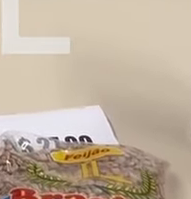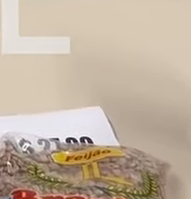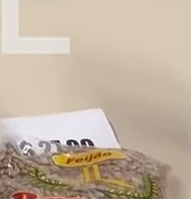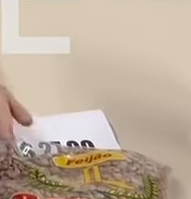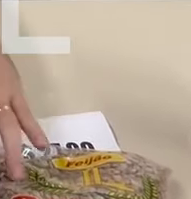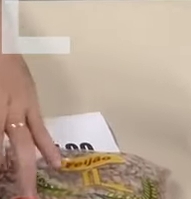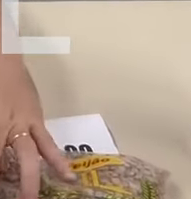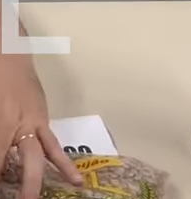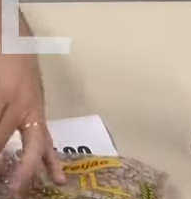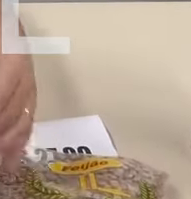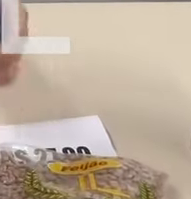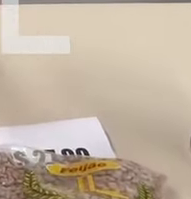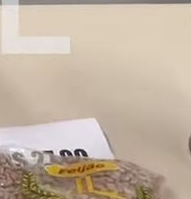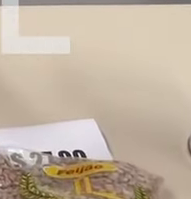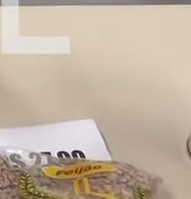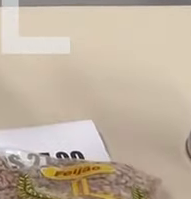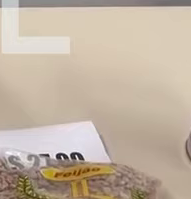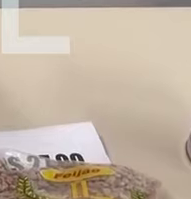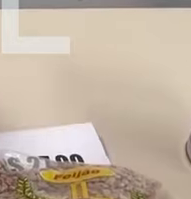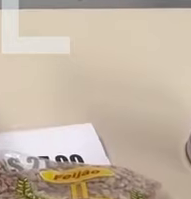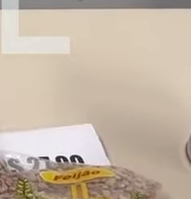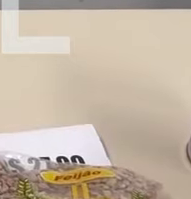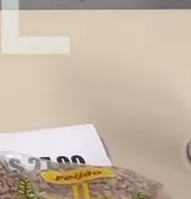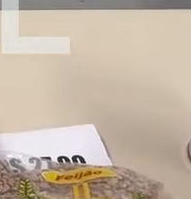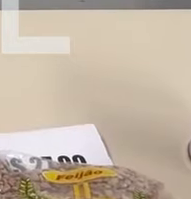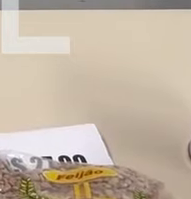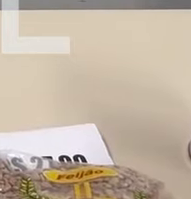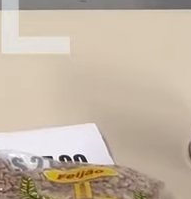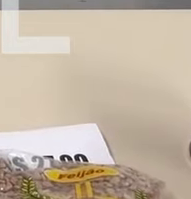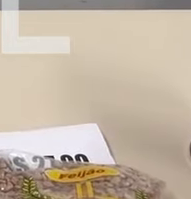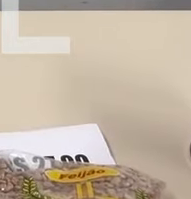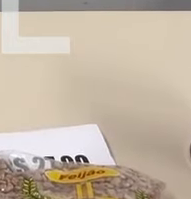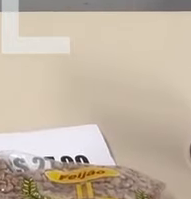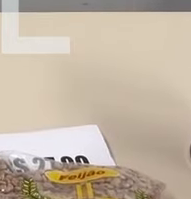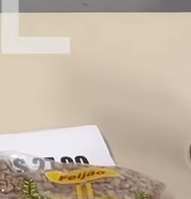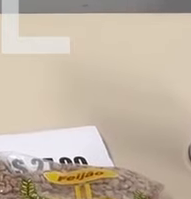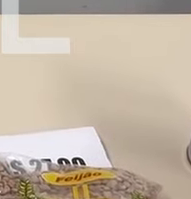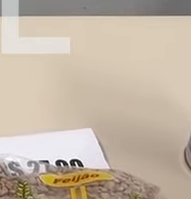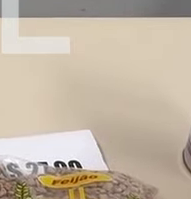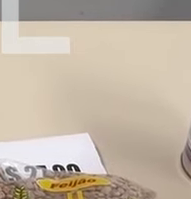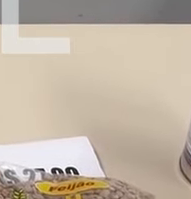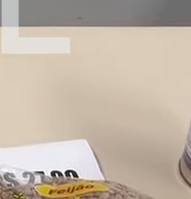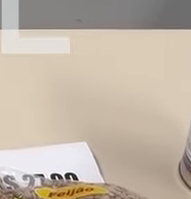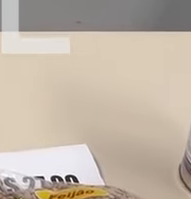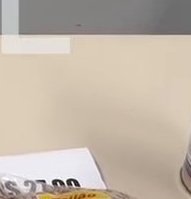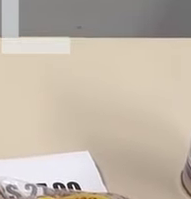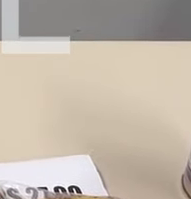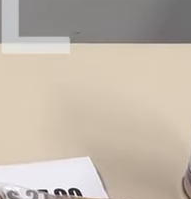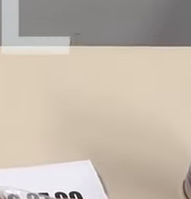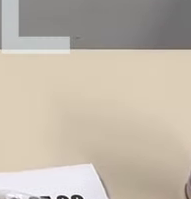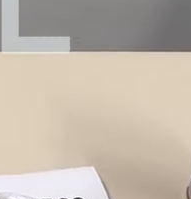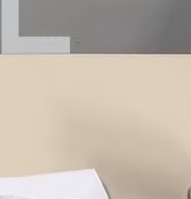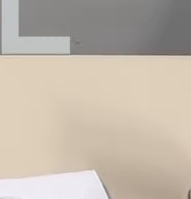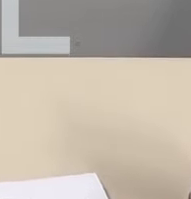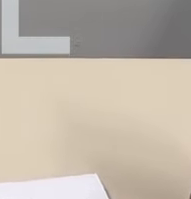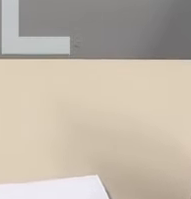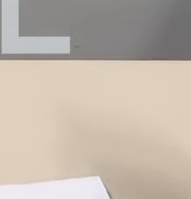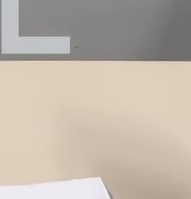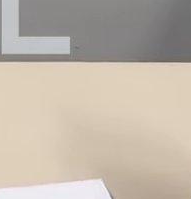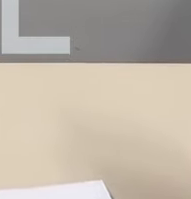é uma lata de 125 g tá aqui ó 50.000 unidades o governo pagou 4400